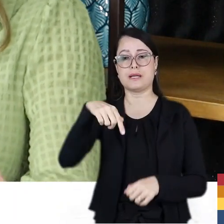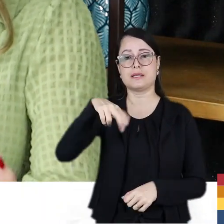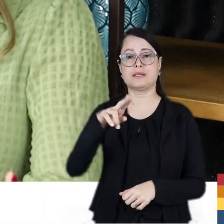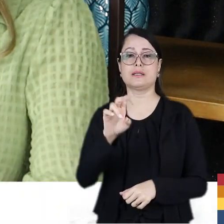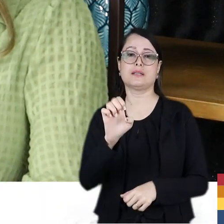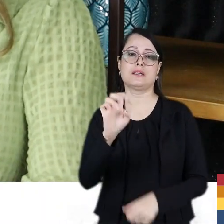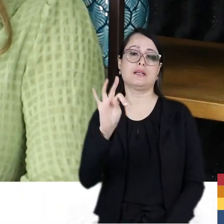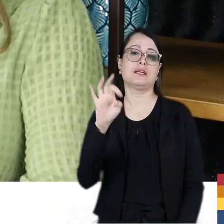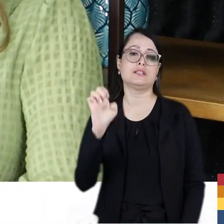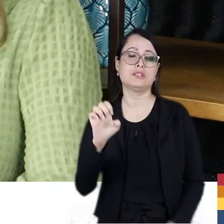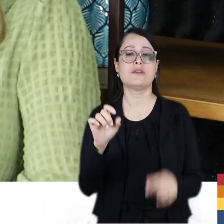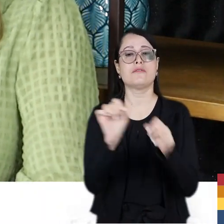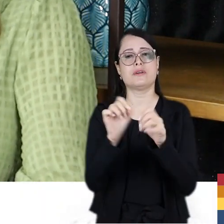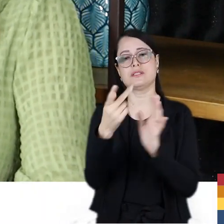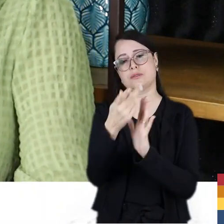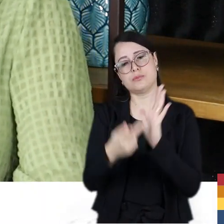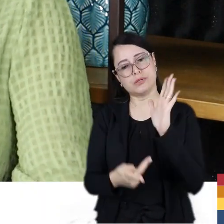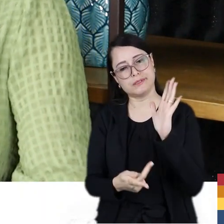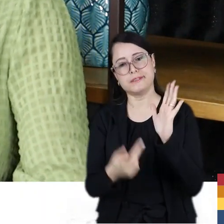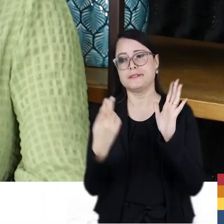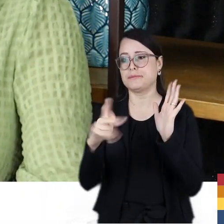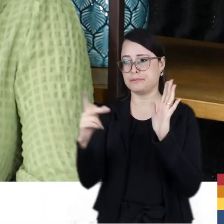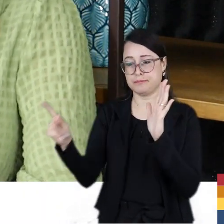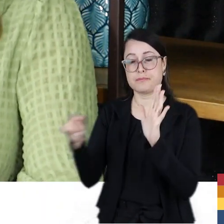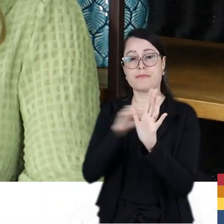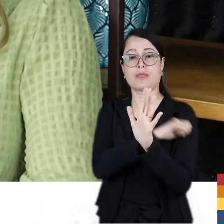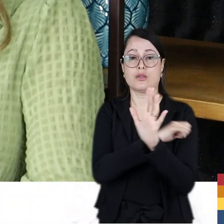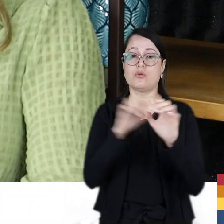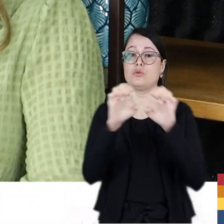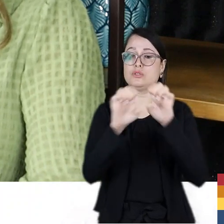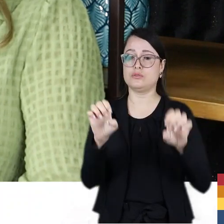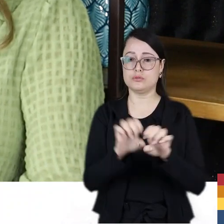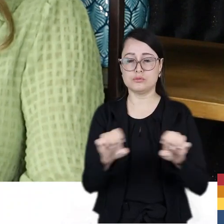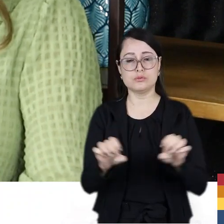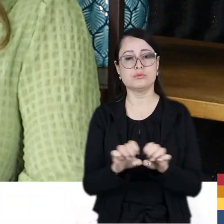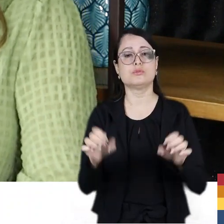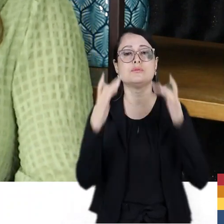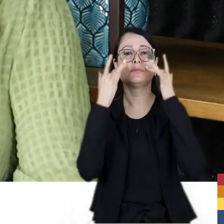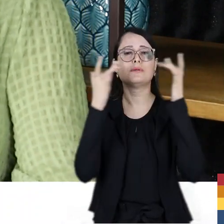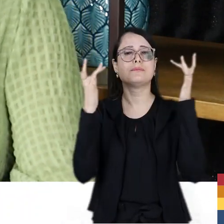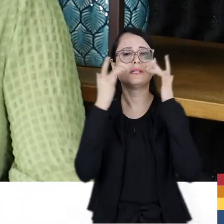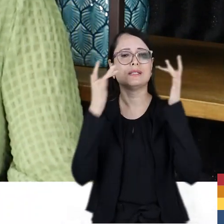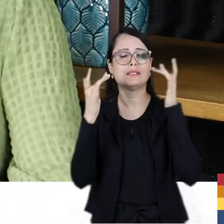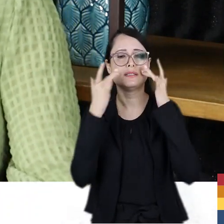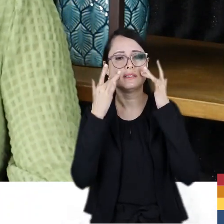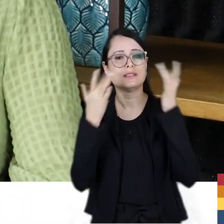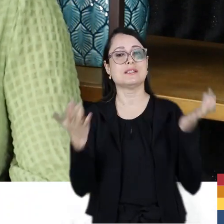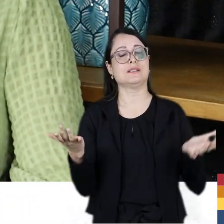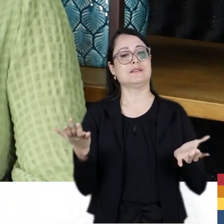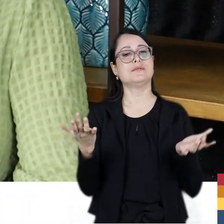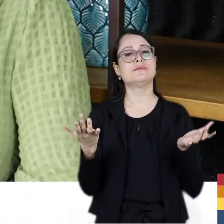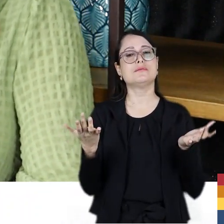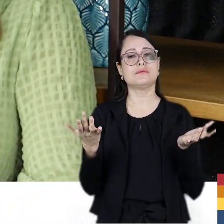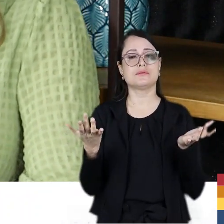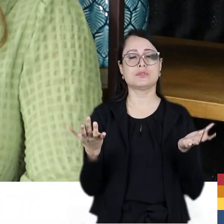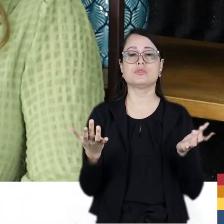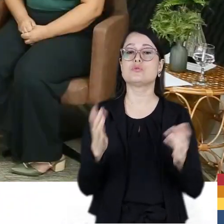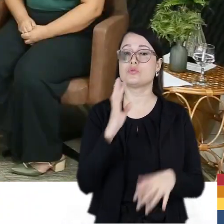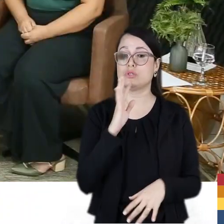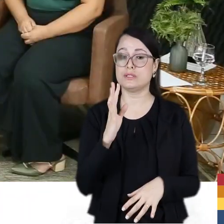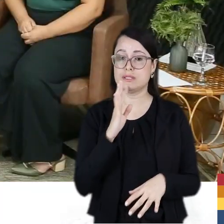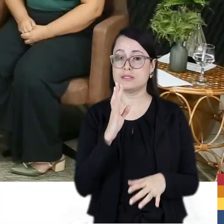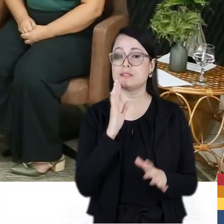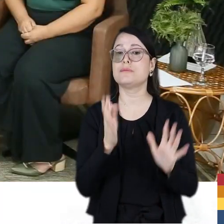poemas, né? Ou estruturem uma peça teatral a partir daquele conhecimento proposto.